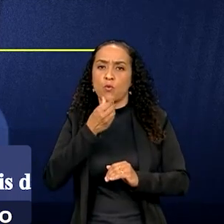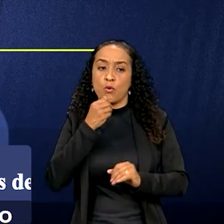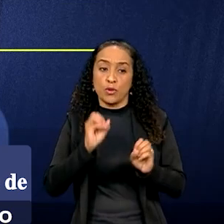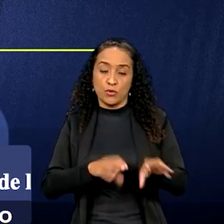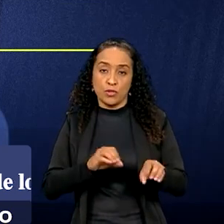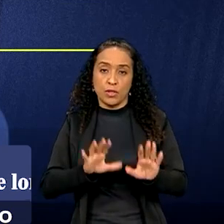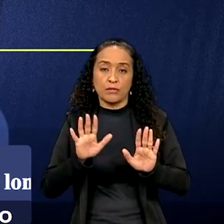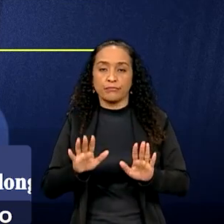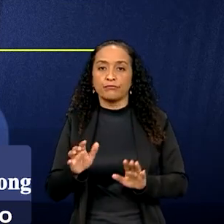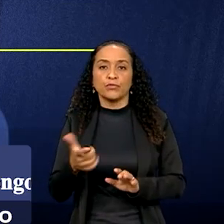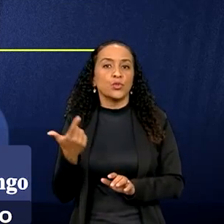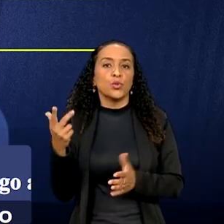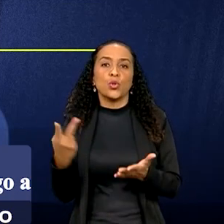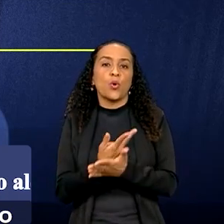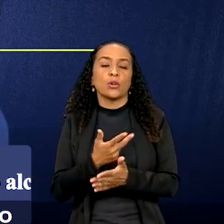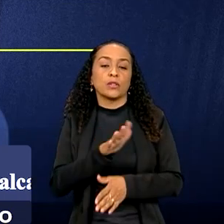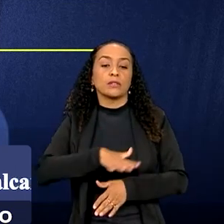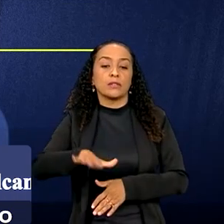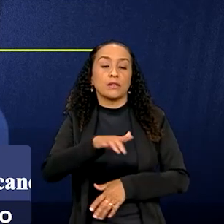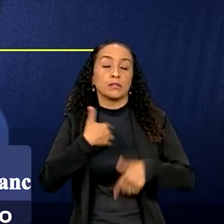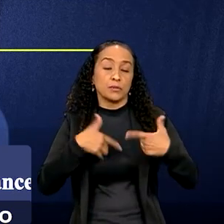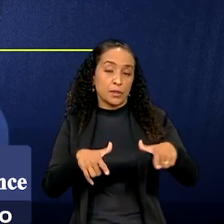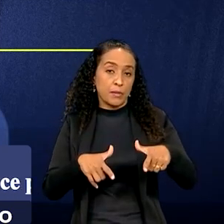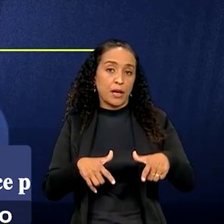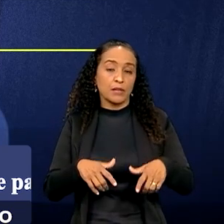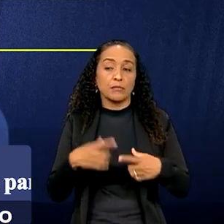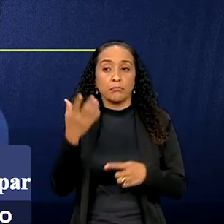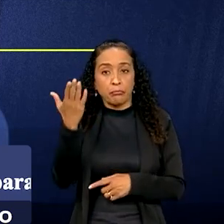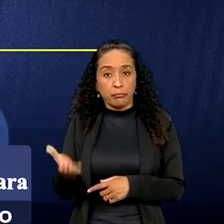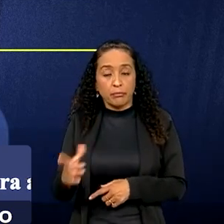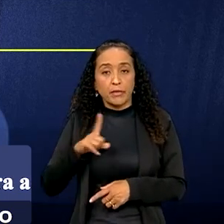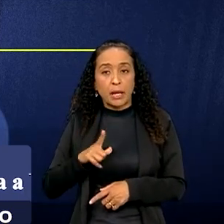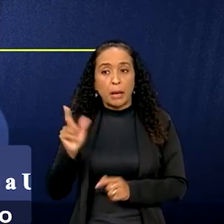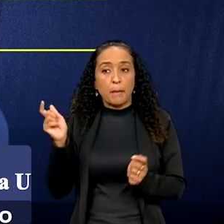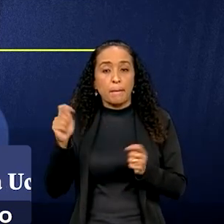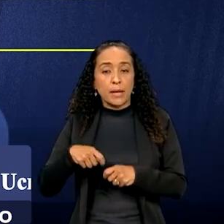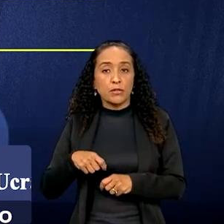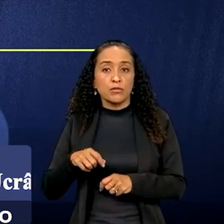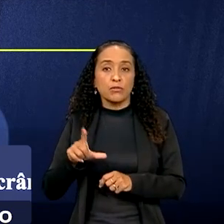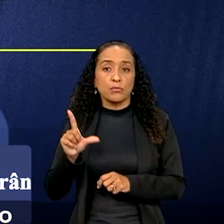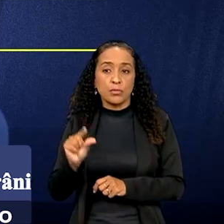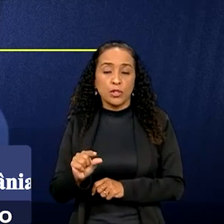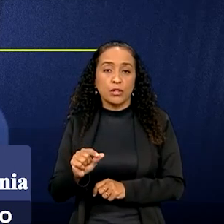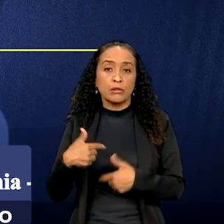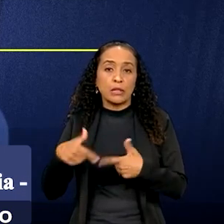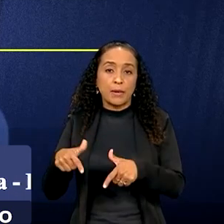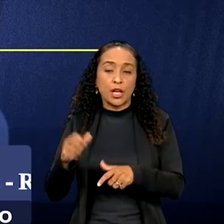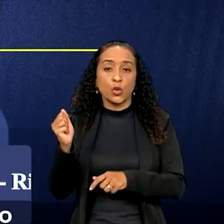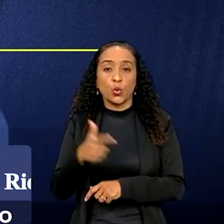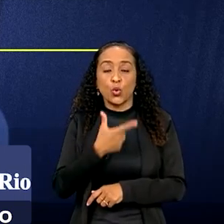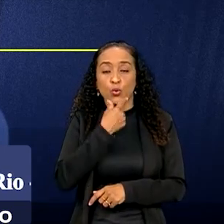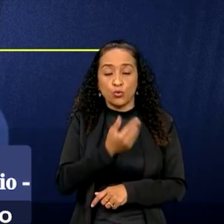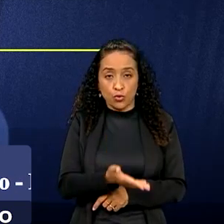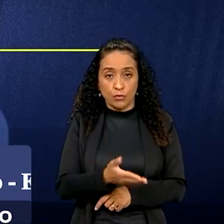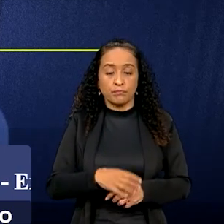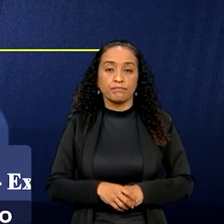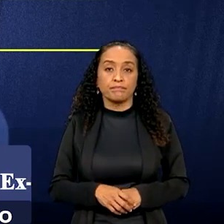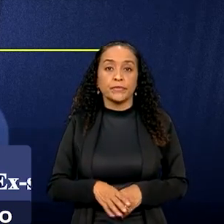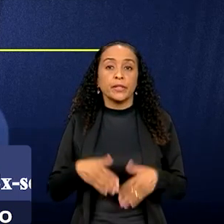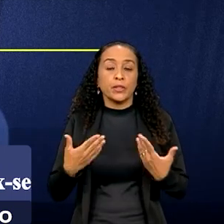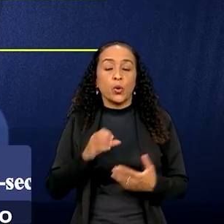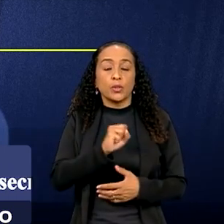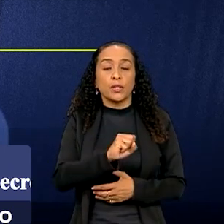educação, isso não ocorre no mercado de trabalho, já que elas têm menos probabilidade de estar empregadas do que os homens.